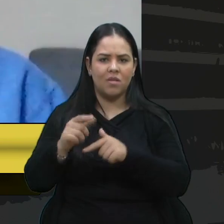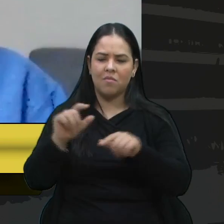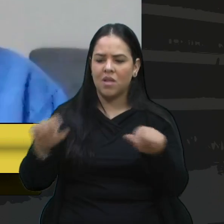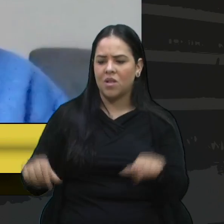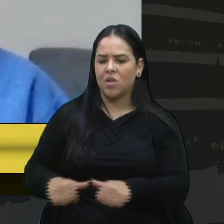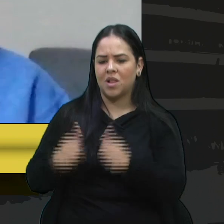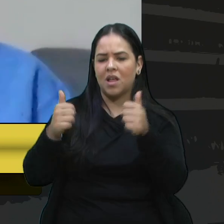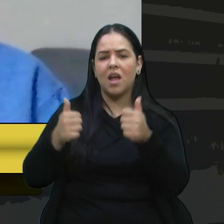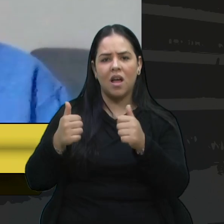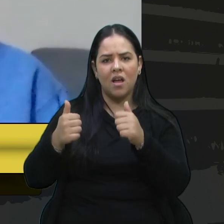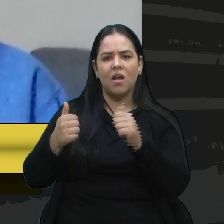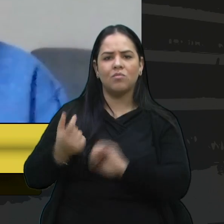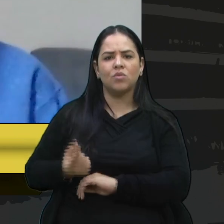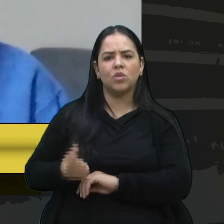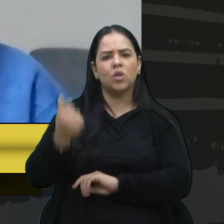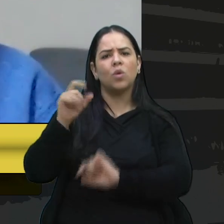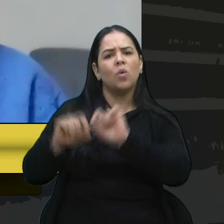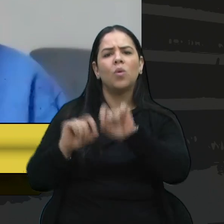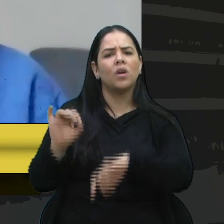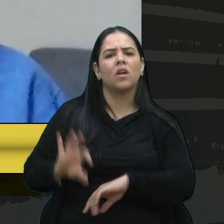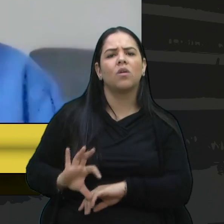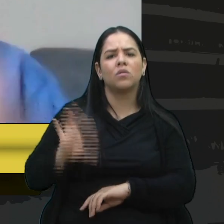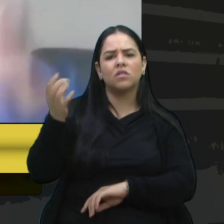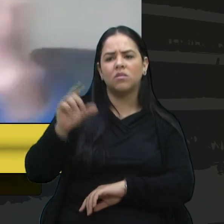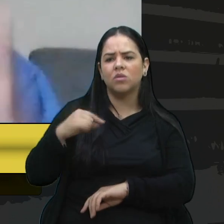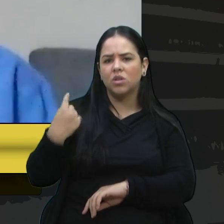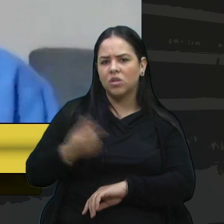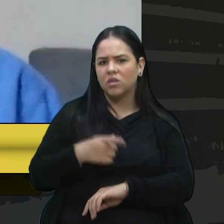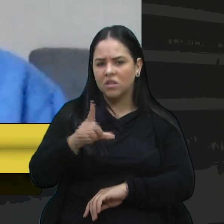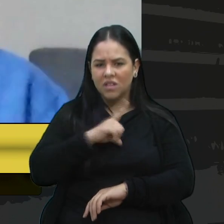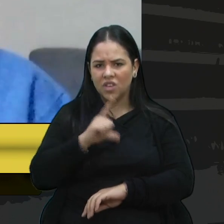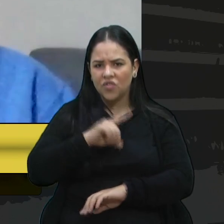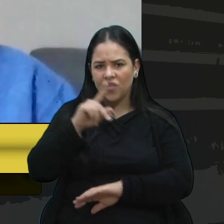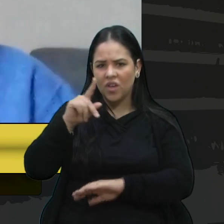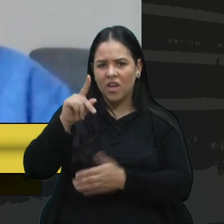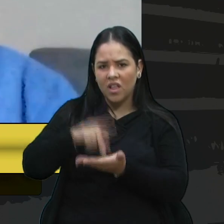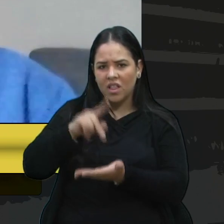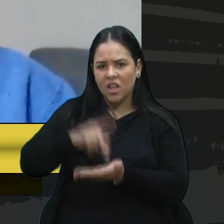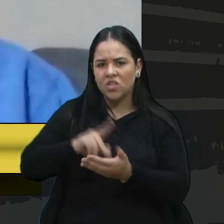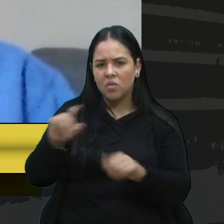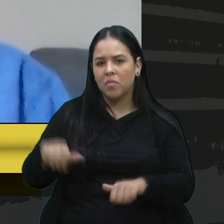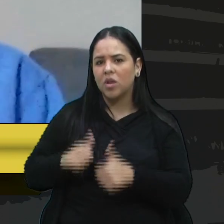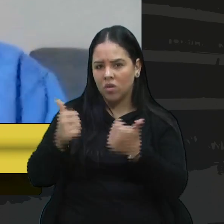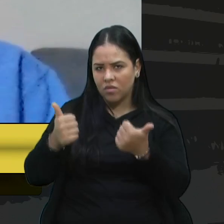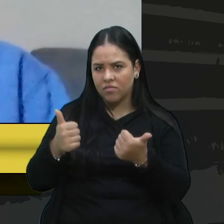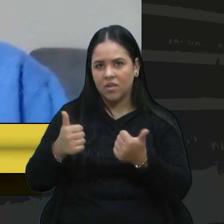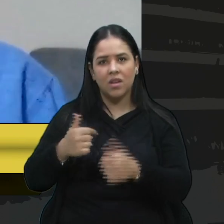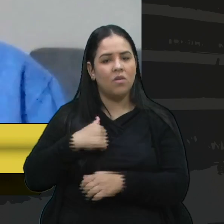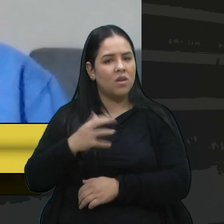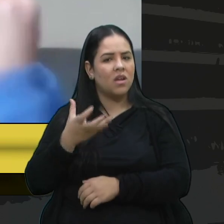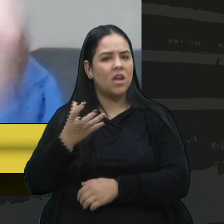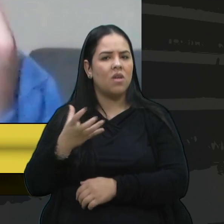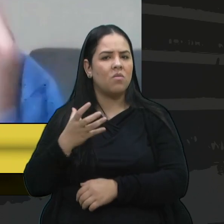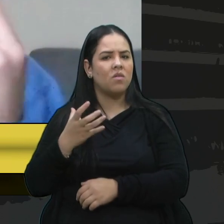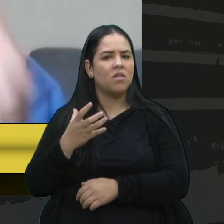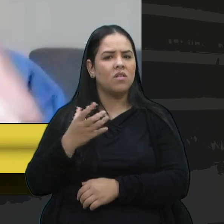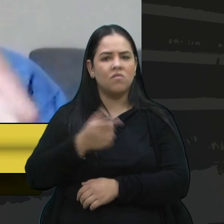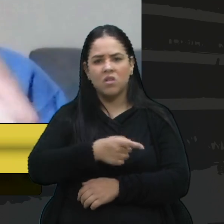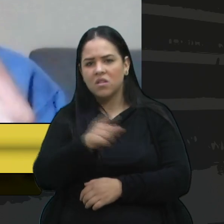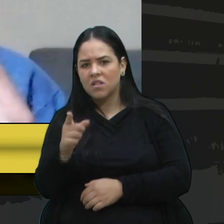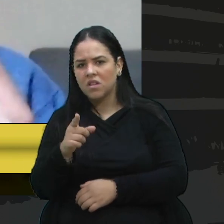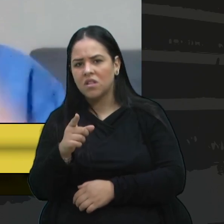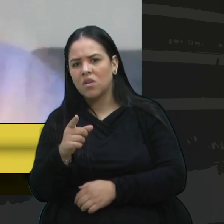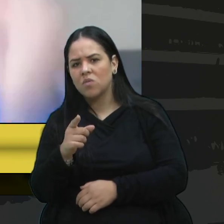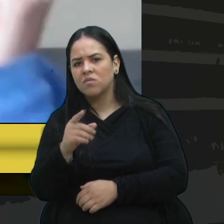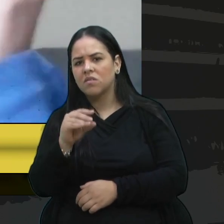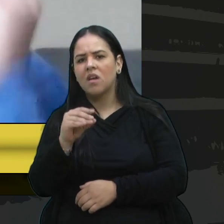nossa economia, o que de fato a gente tem, de concreto a gente tem de melhoria? Eu quero que alguém me traga uma folha